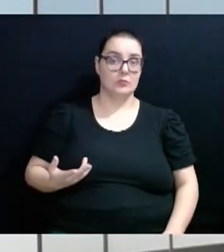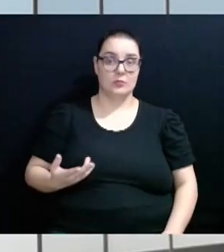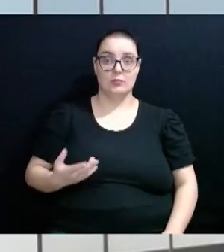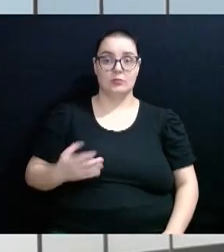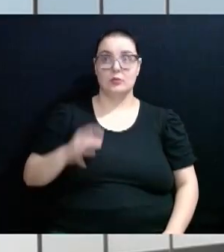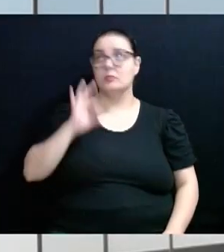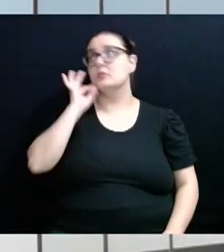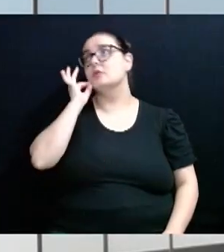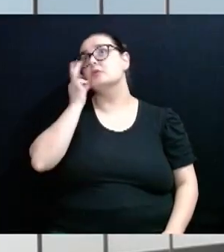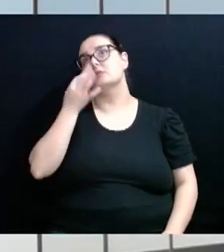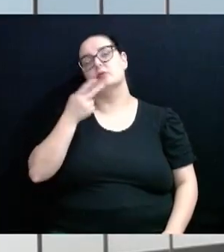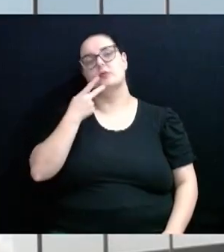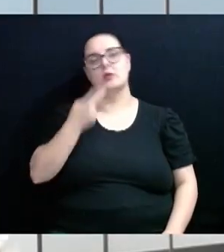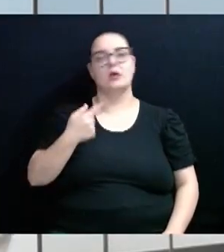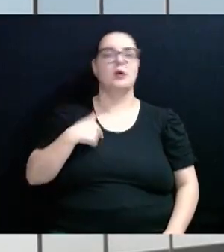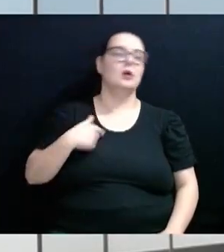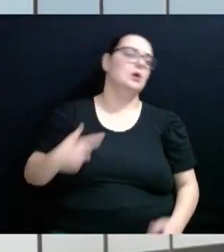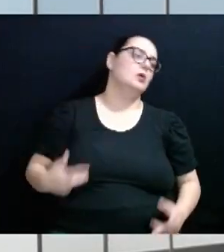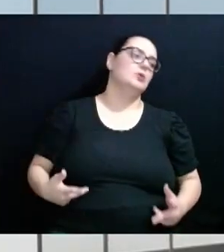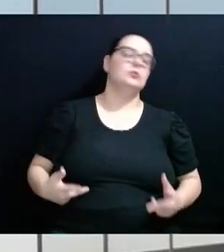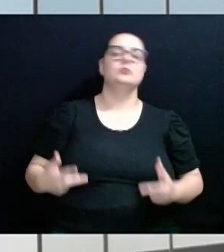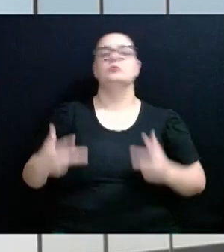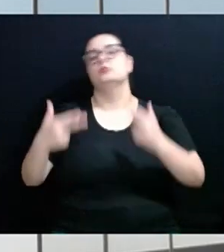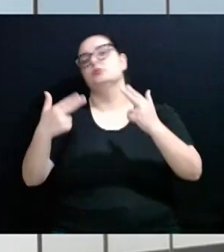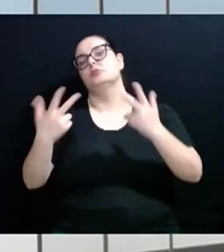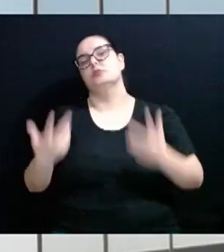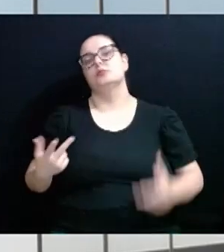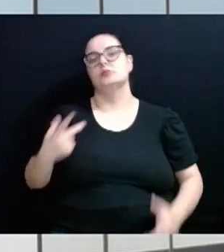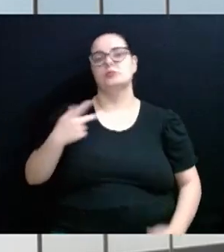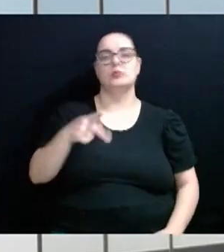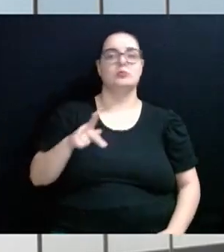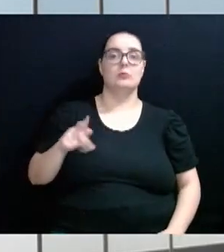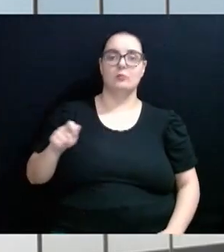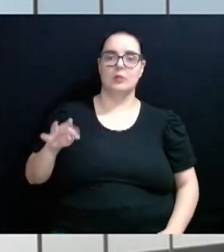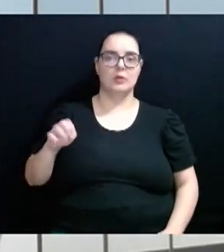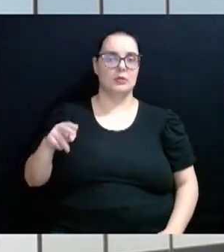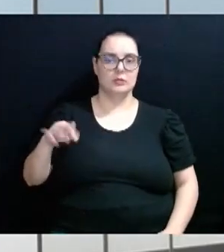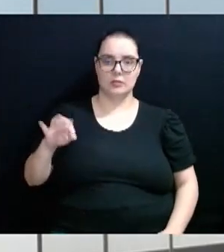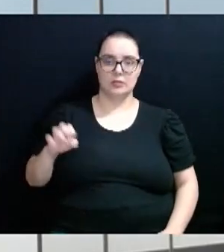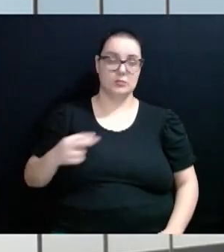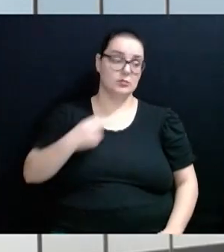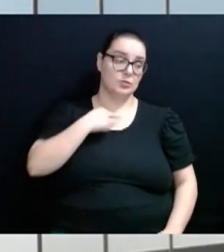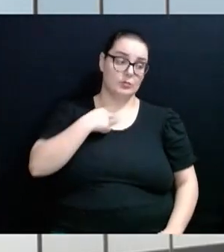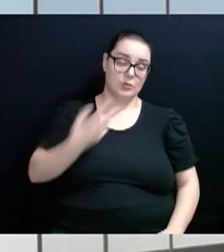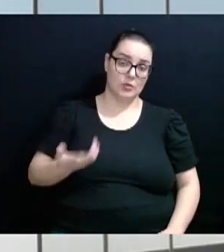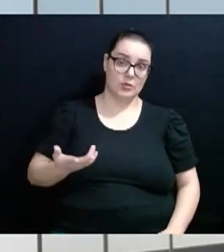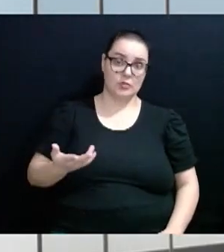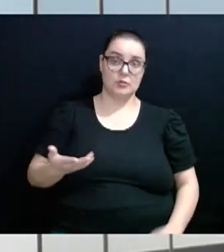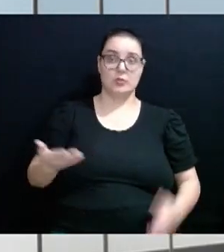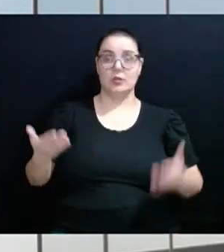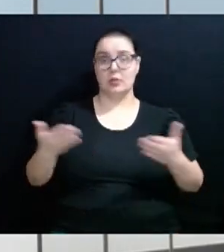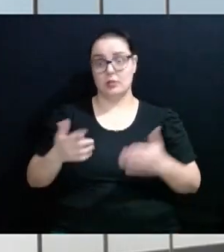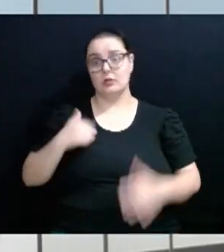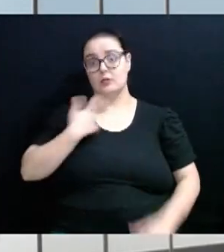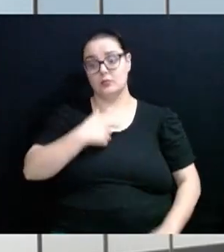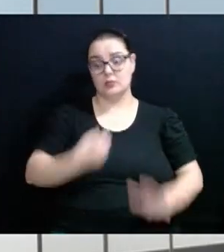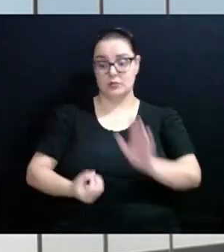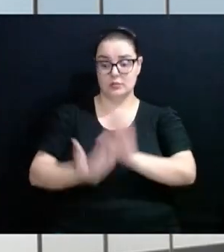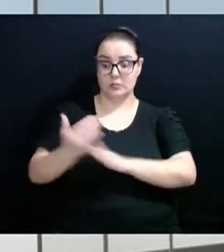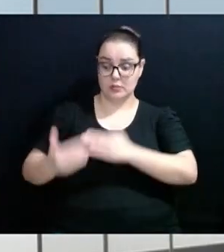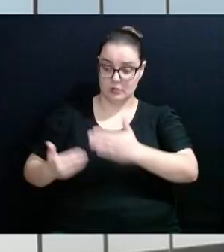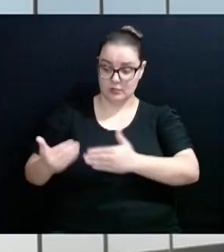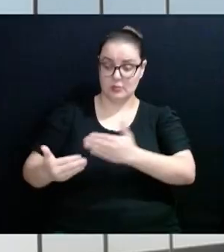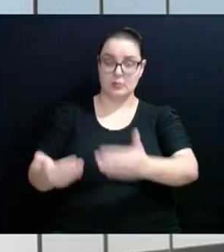estou suspendendo a sua patente. Eu não posso fazer isso. Agora nós criamos um processo onde,